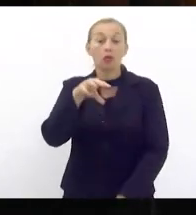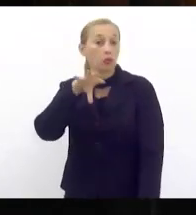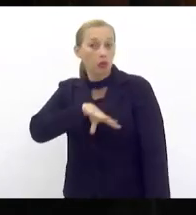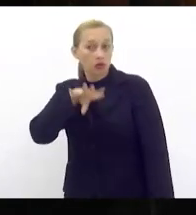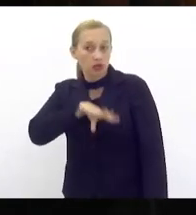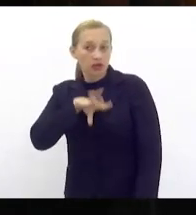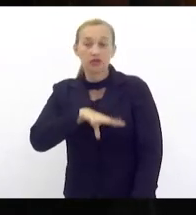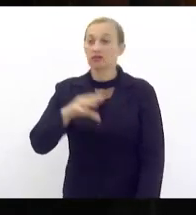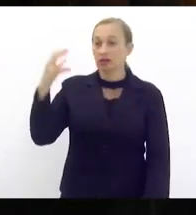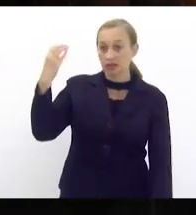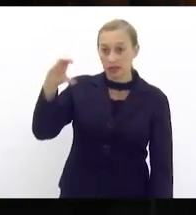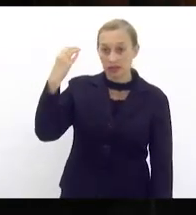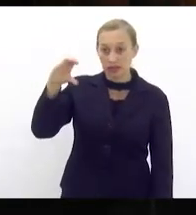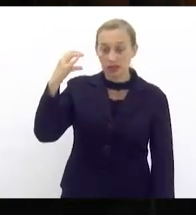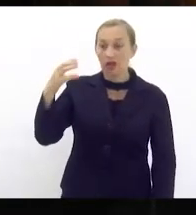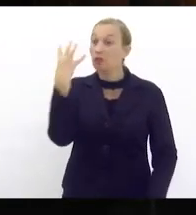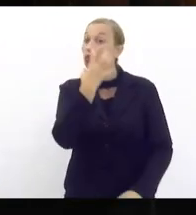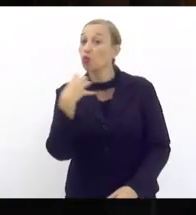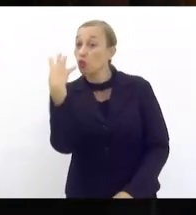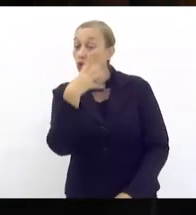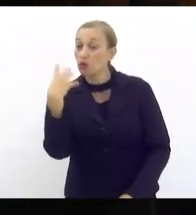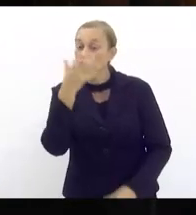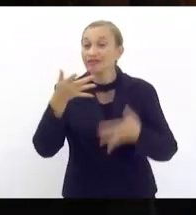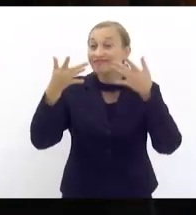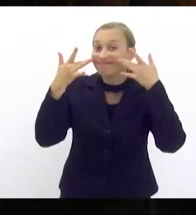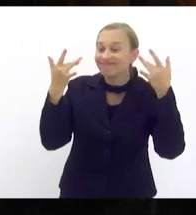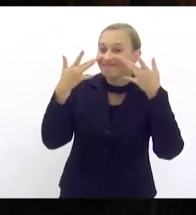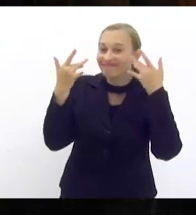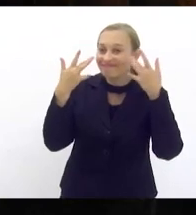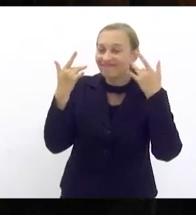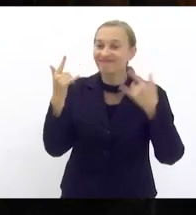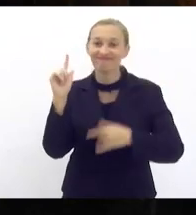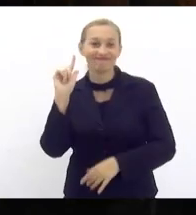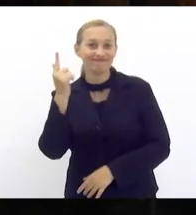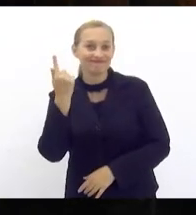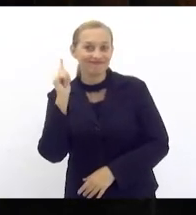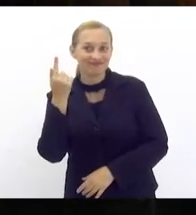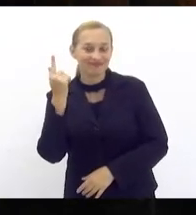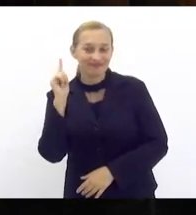ciência música teatro geografia